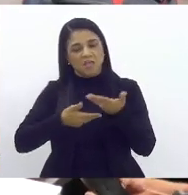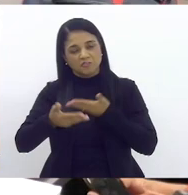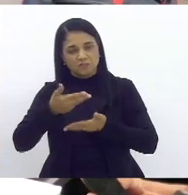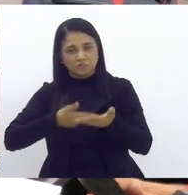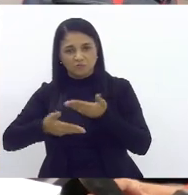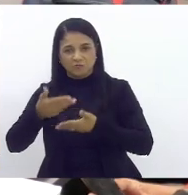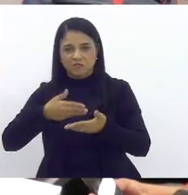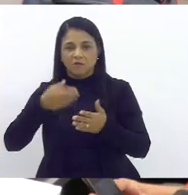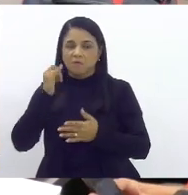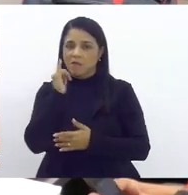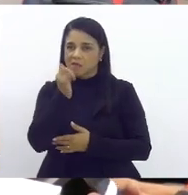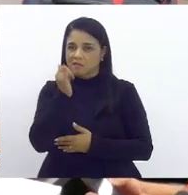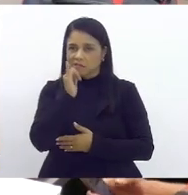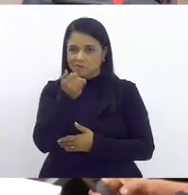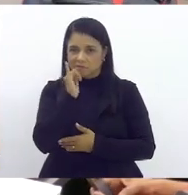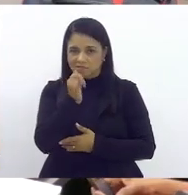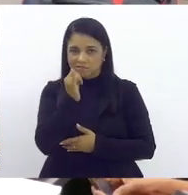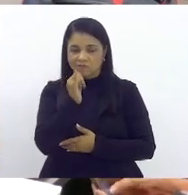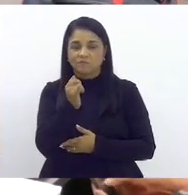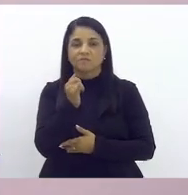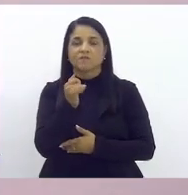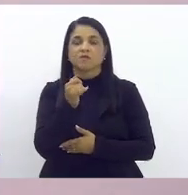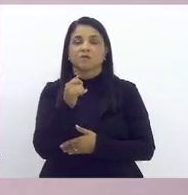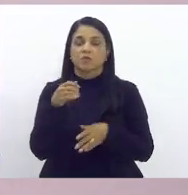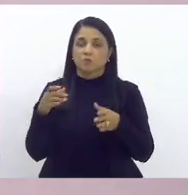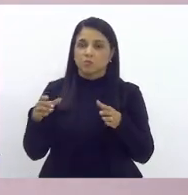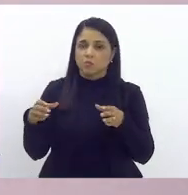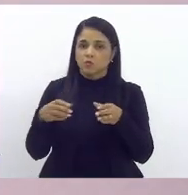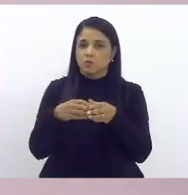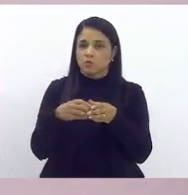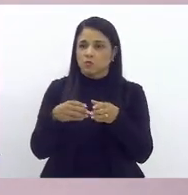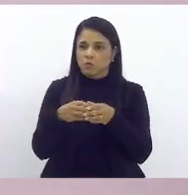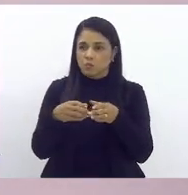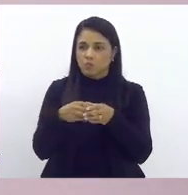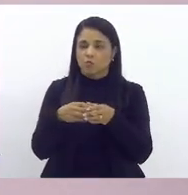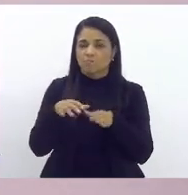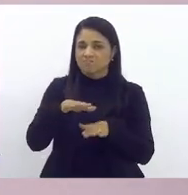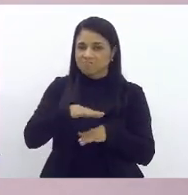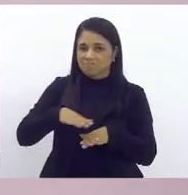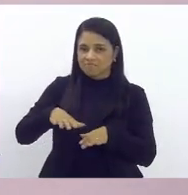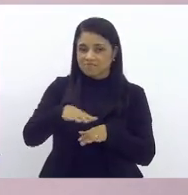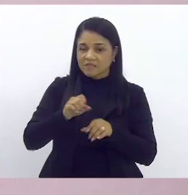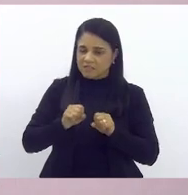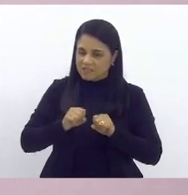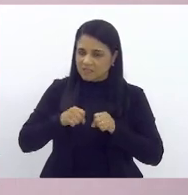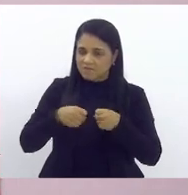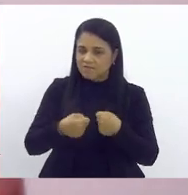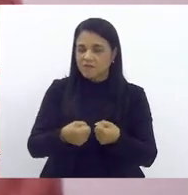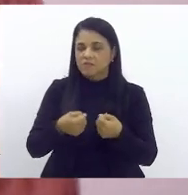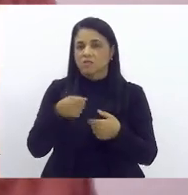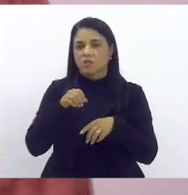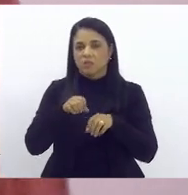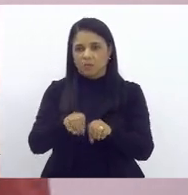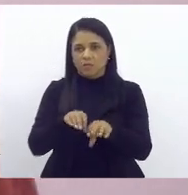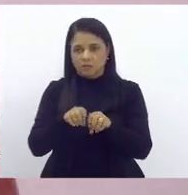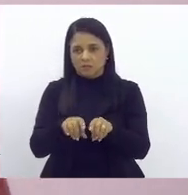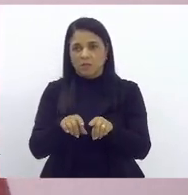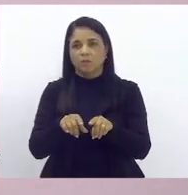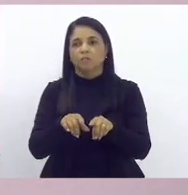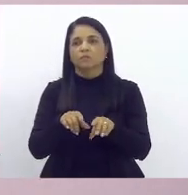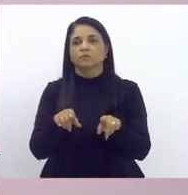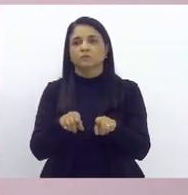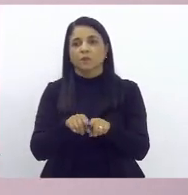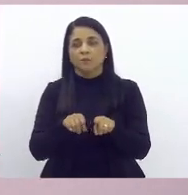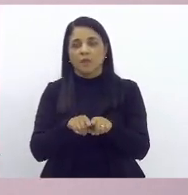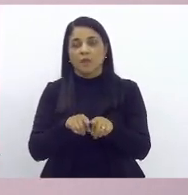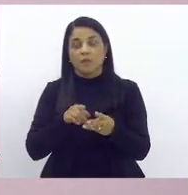ter uma relatoria também que seja do nosso campo, que defenda a educação. E, fazendo